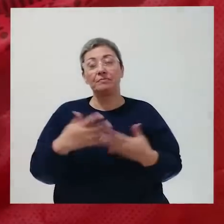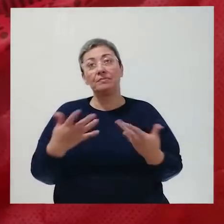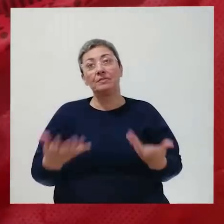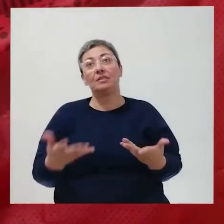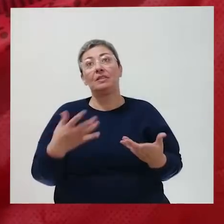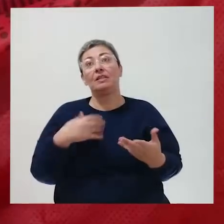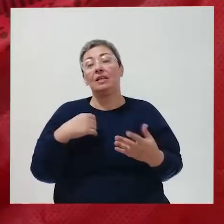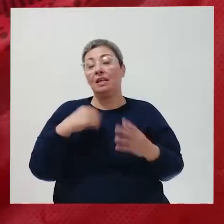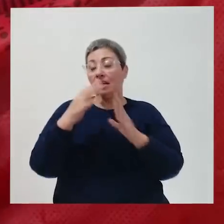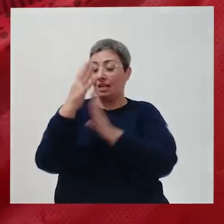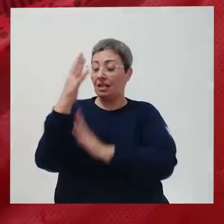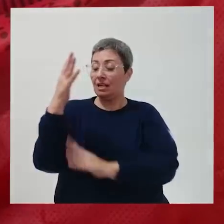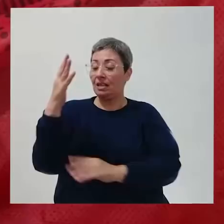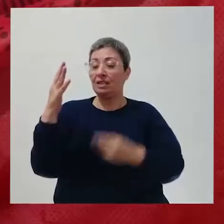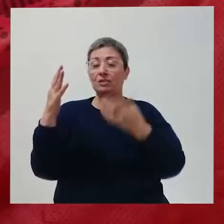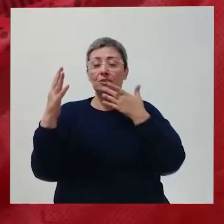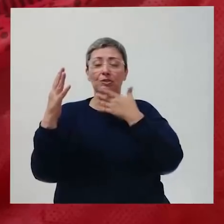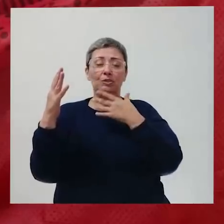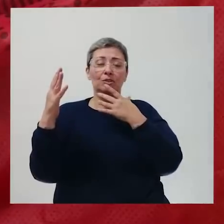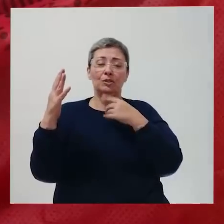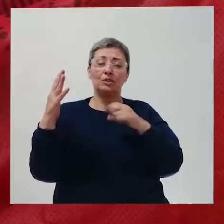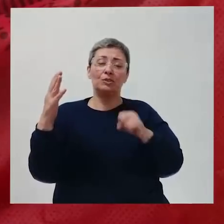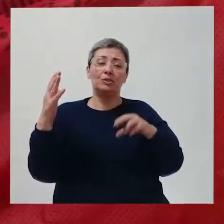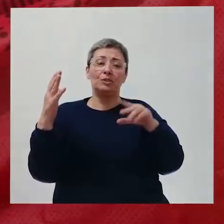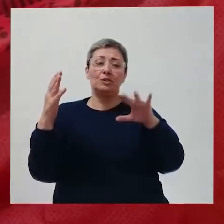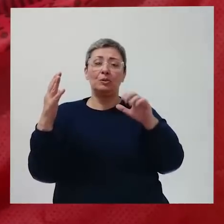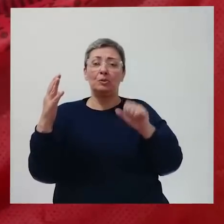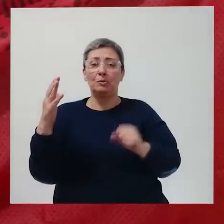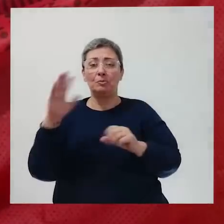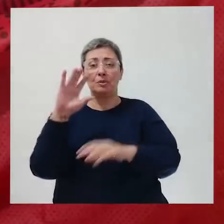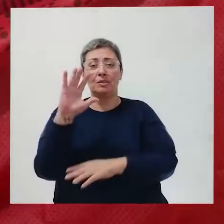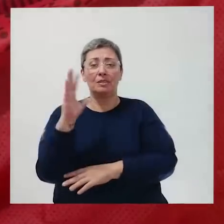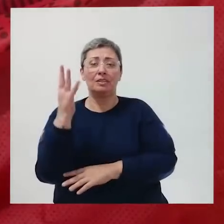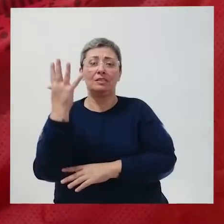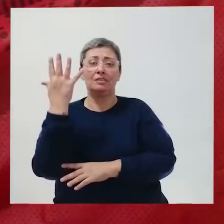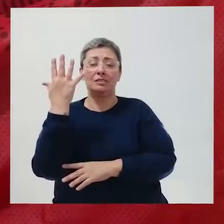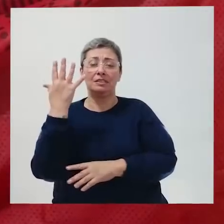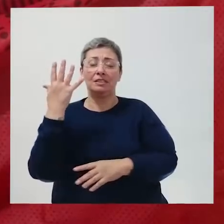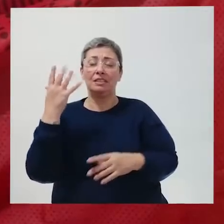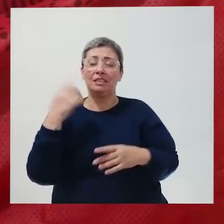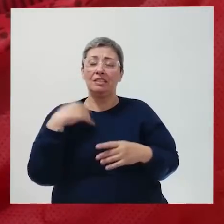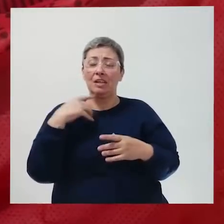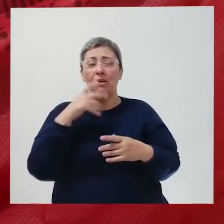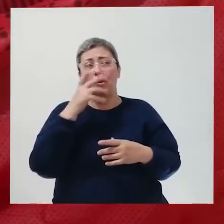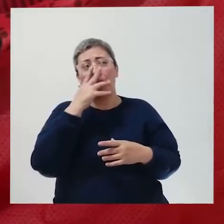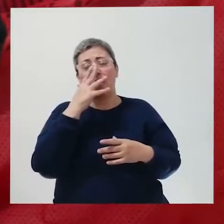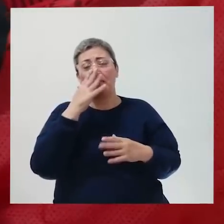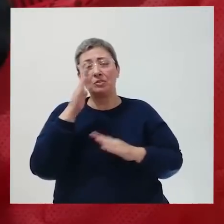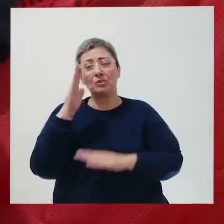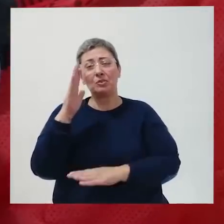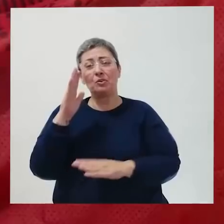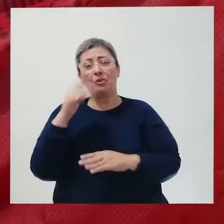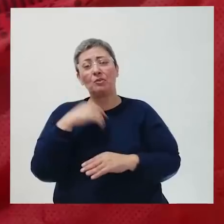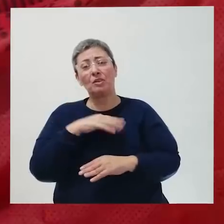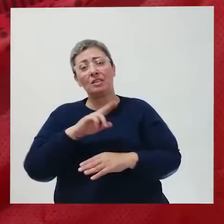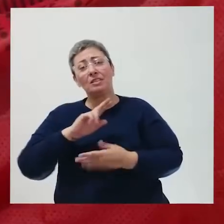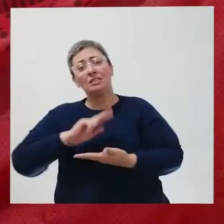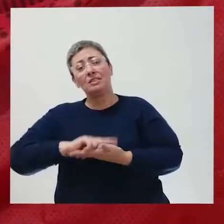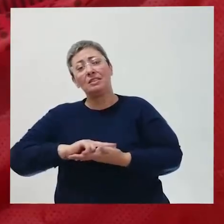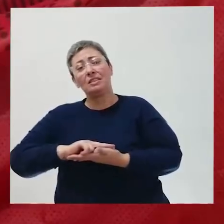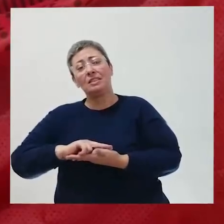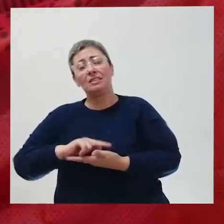Que sombra gostosa que está nessa árvore. Acho que por aqui eu vou me